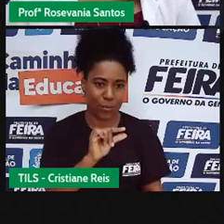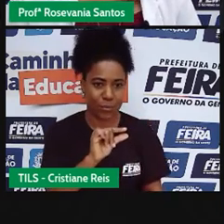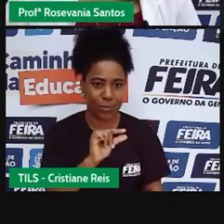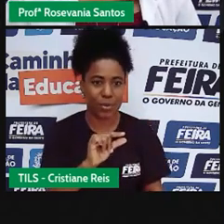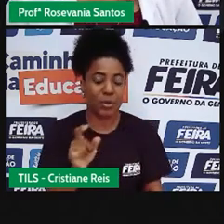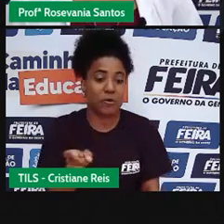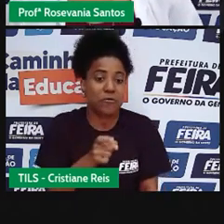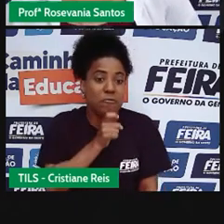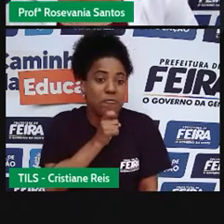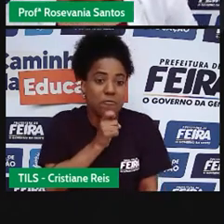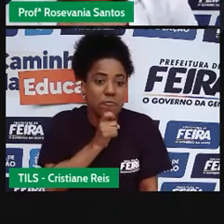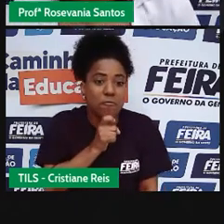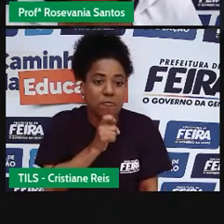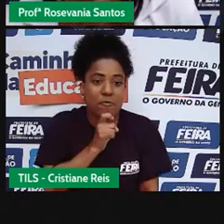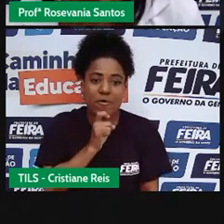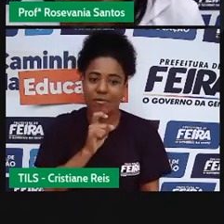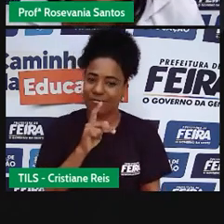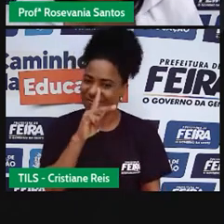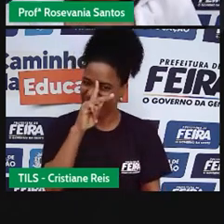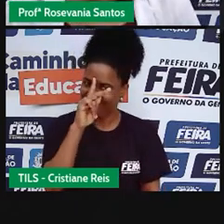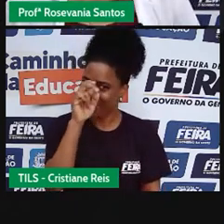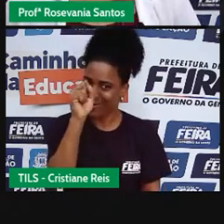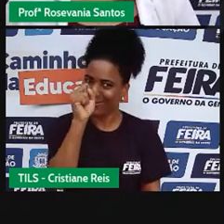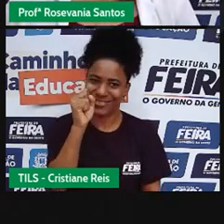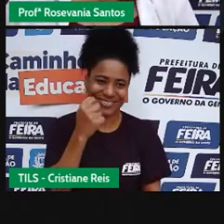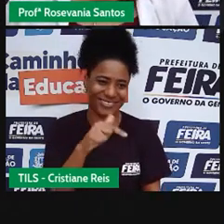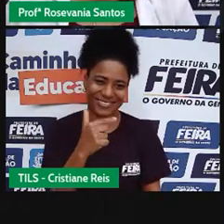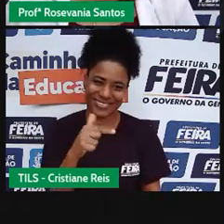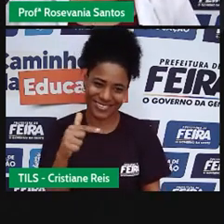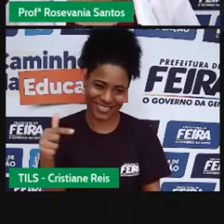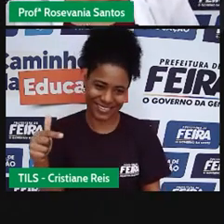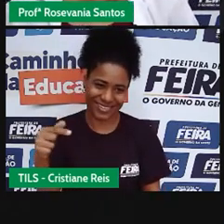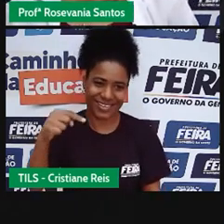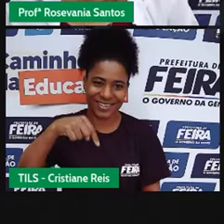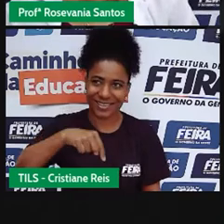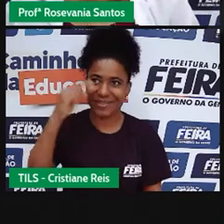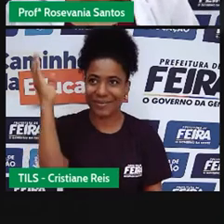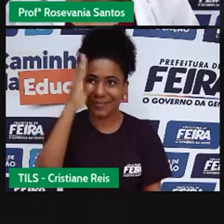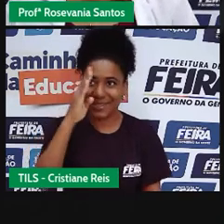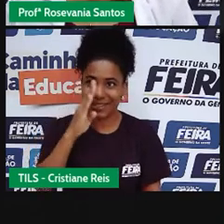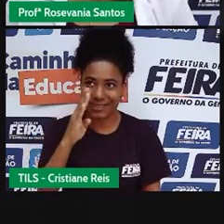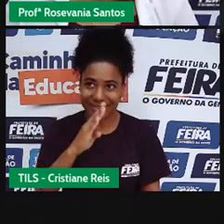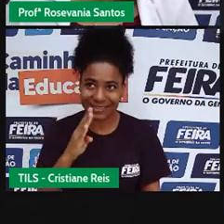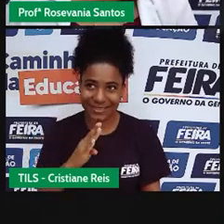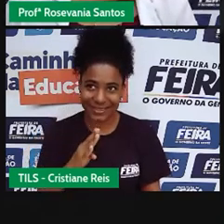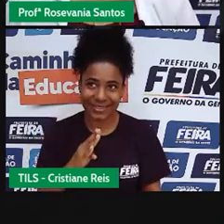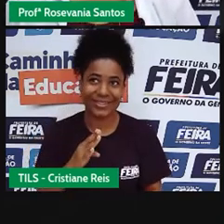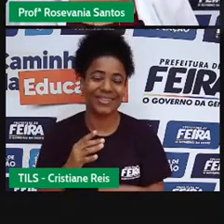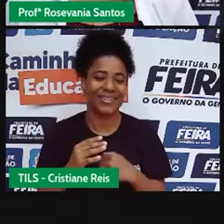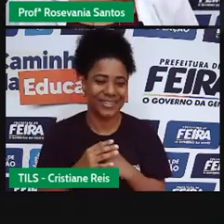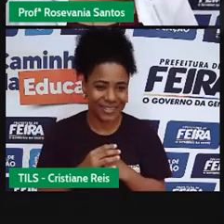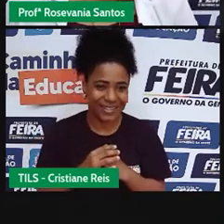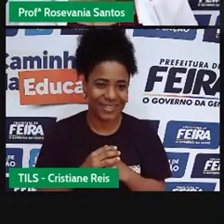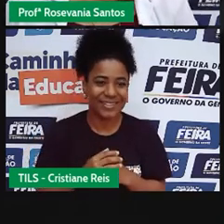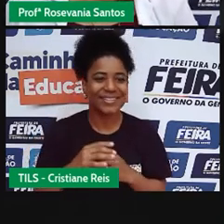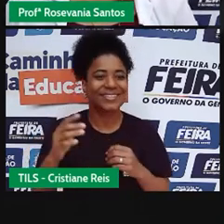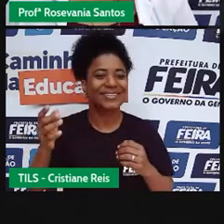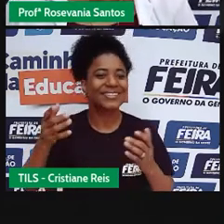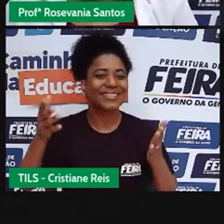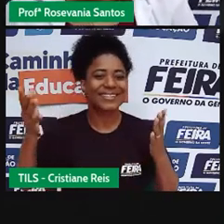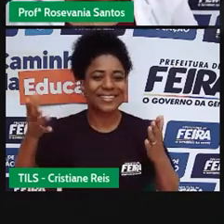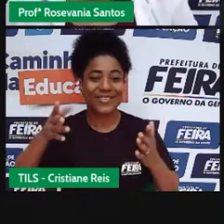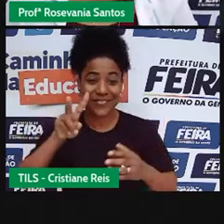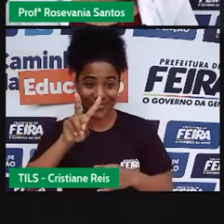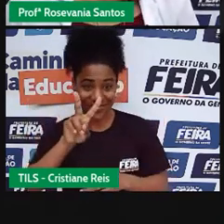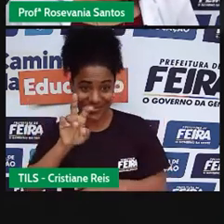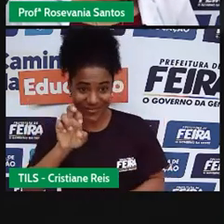aquele frio, ainda não é, né? Porque aqui no Brasil tem uma coisa maravilhosa. Se é verão, a gente vai